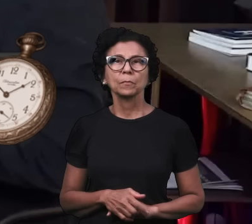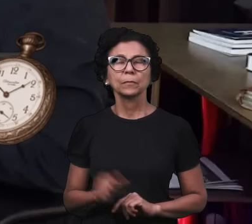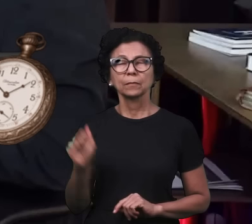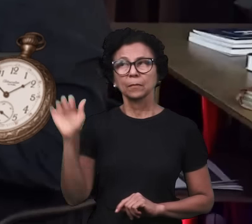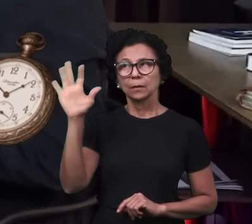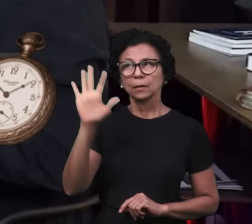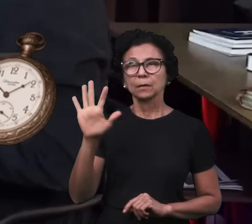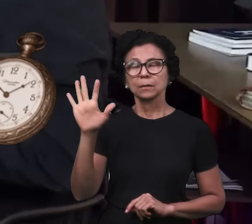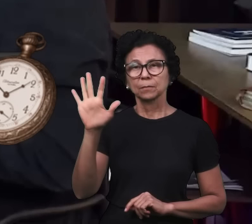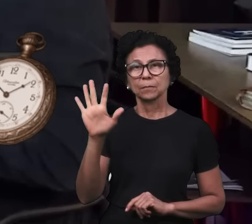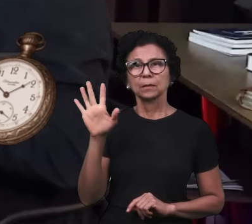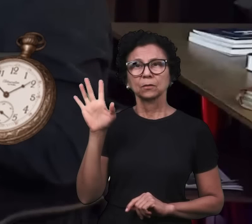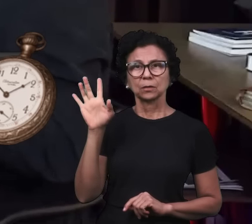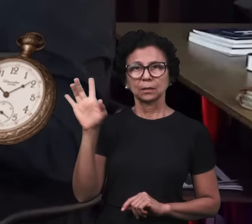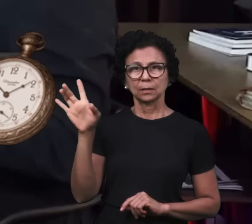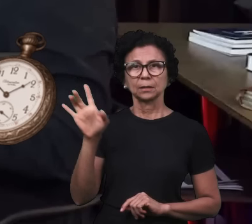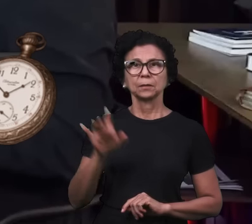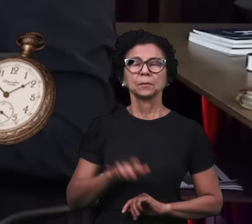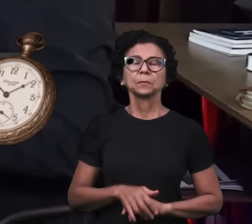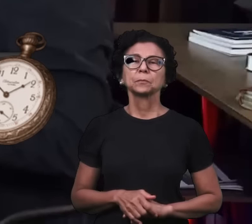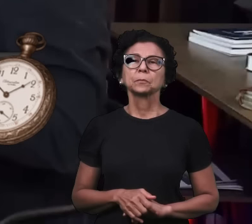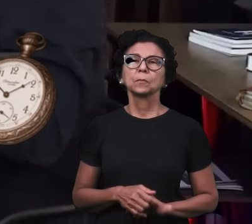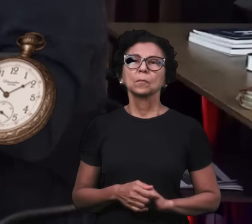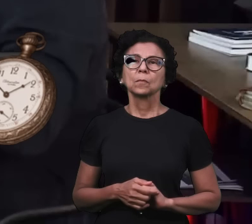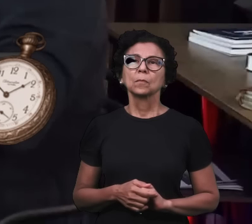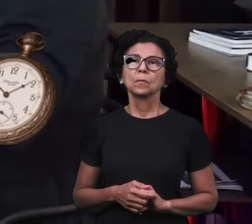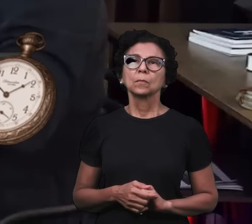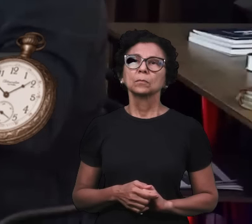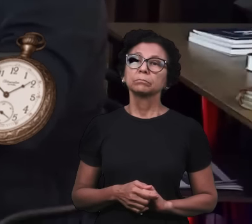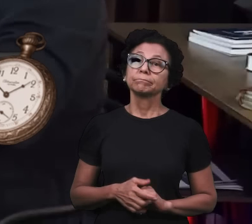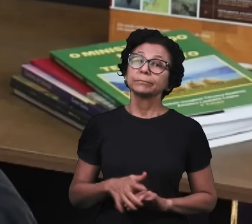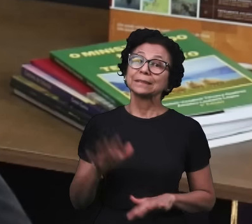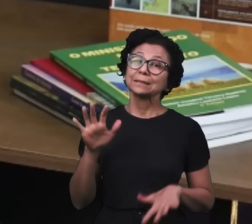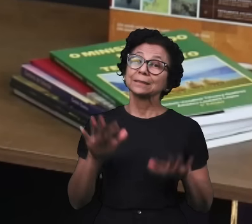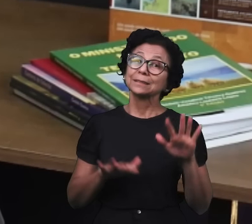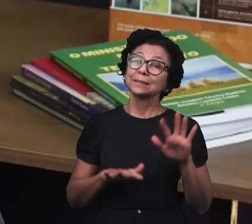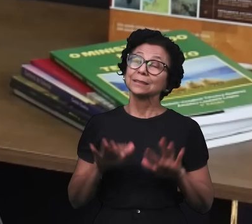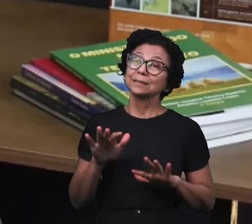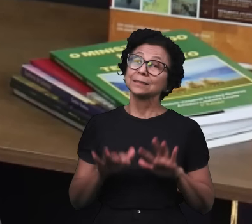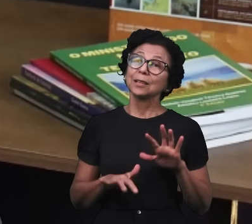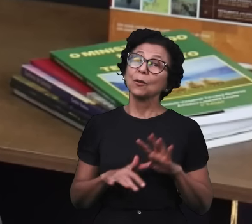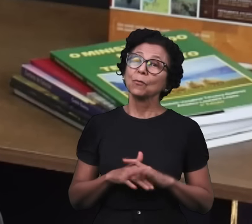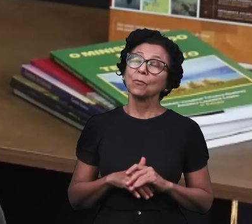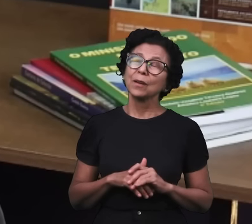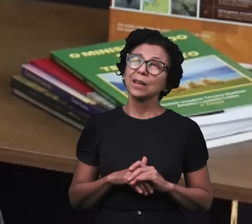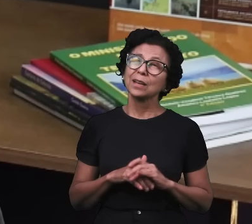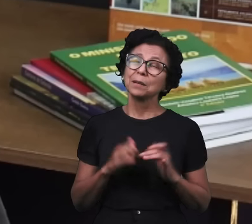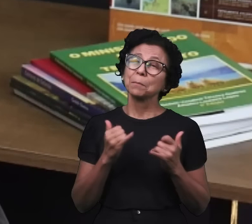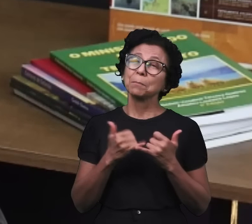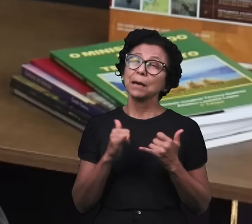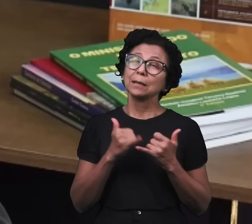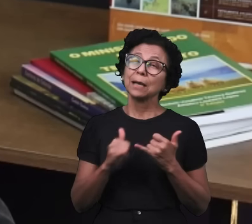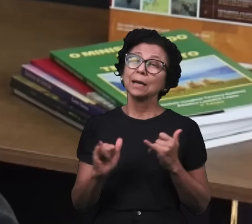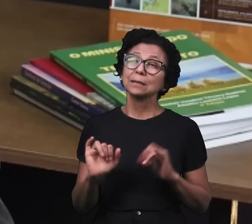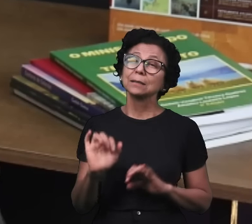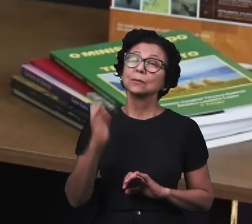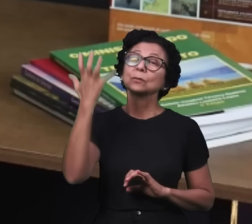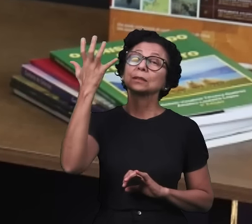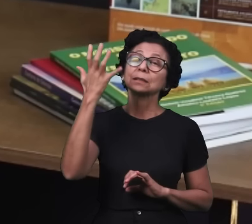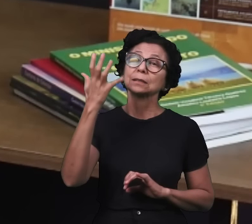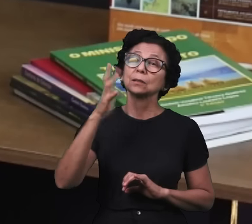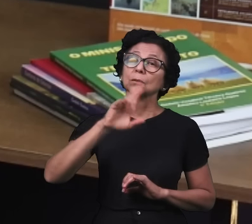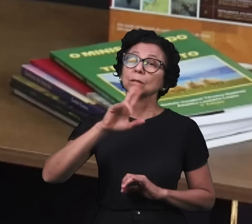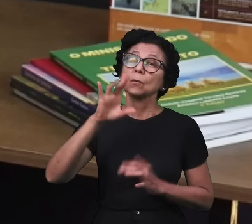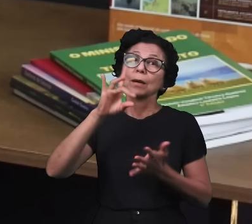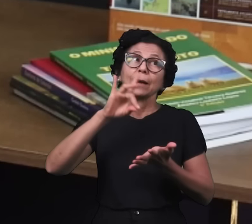aqui ilustrativa, mostrando assim, talvez uma sombra daquilo que aconteceu, mas não há imagem que